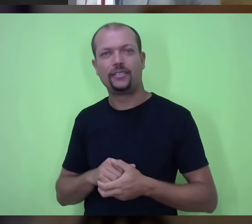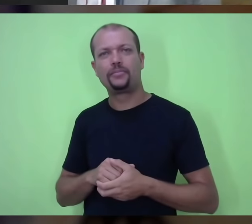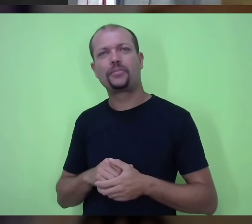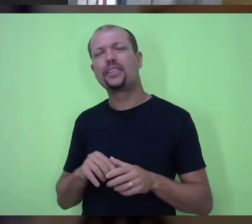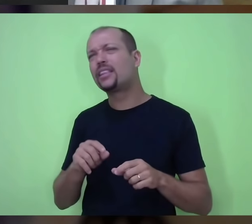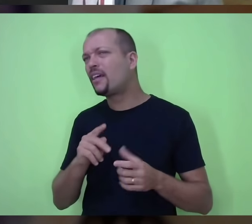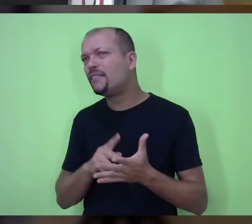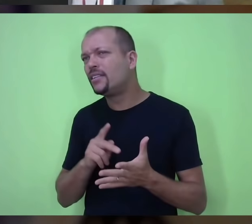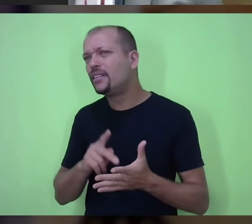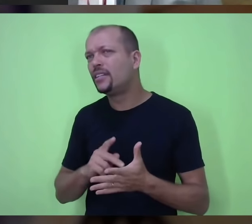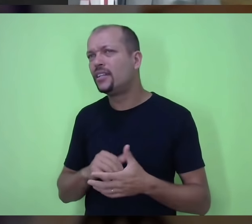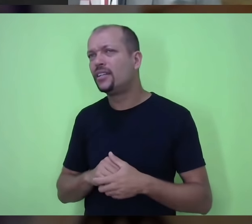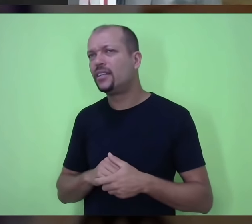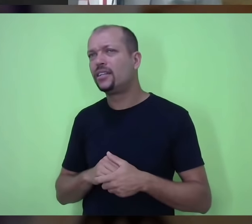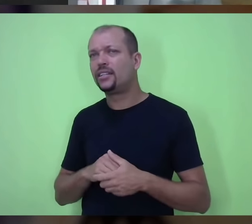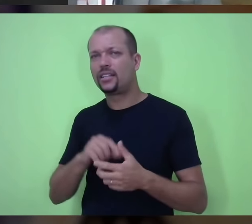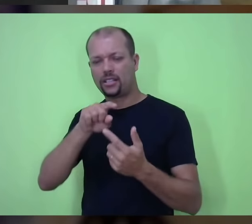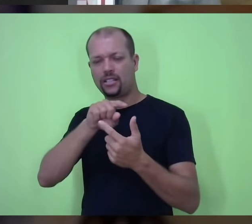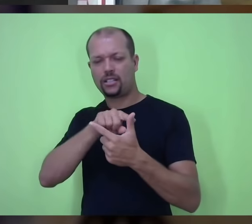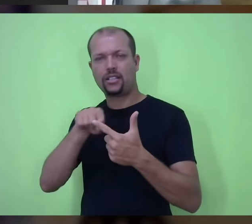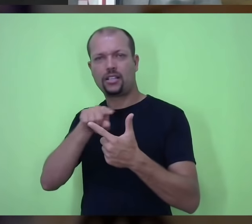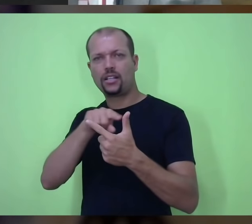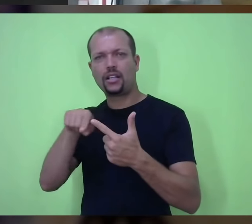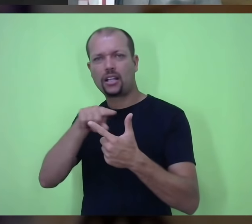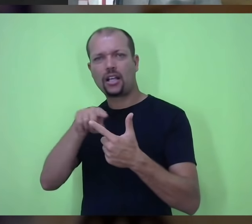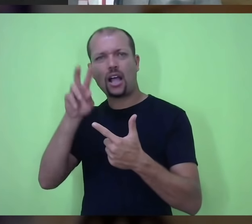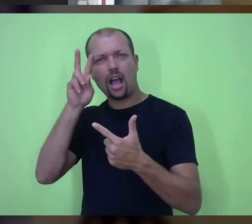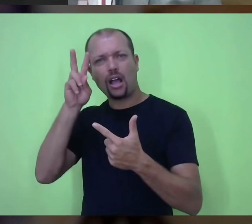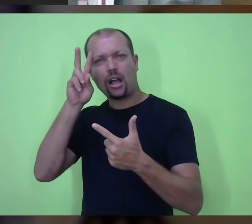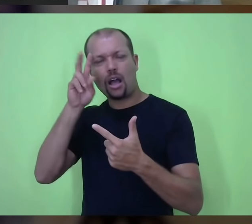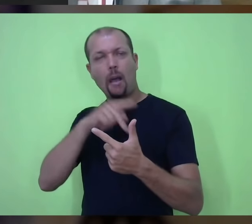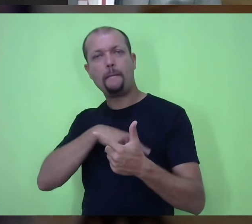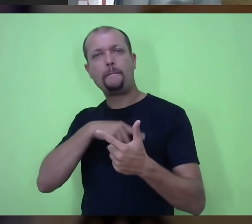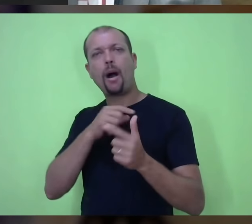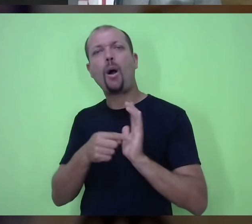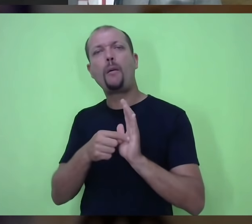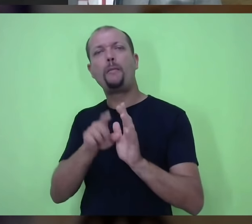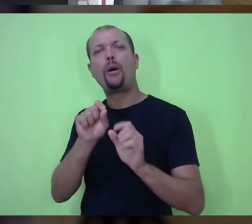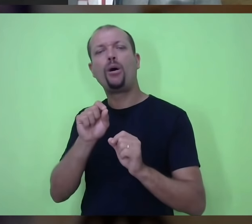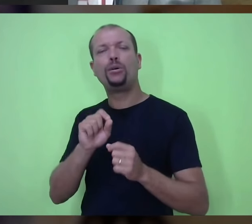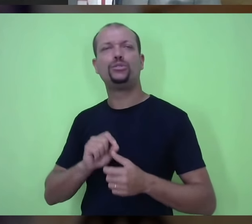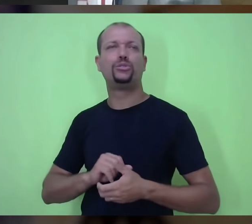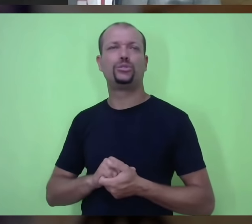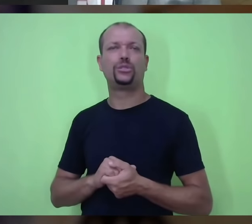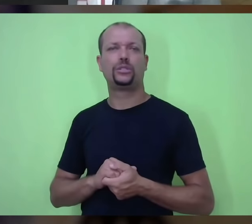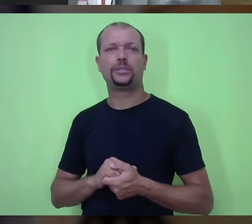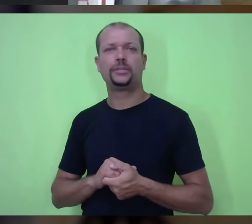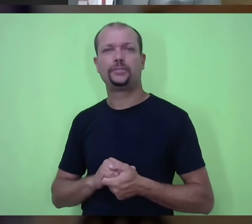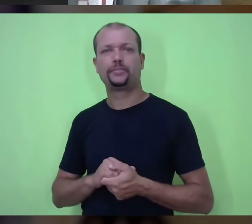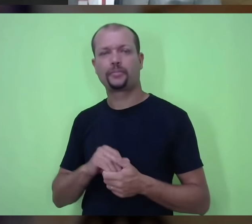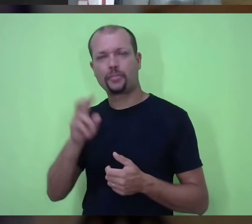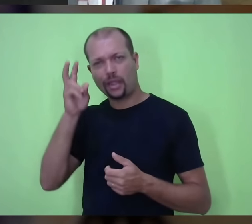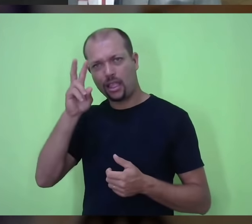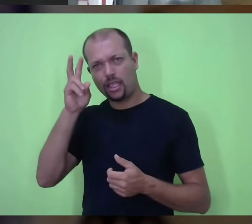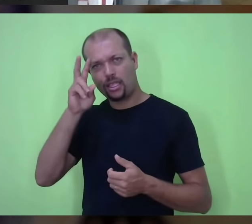E, na verdade, quando ele termina de contar essas duas histórias e o autor tenta mostrar o papel soteriológico nessas duas